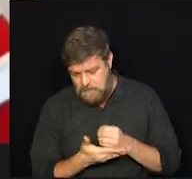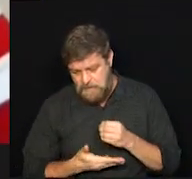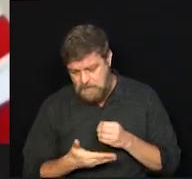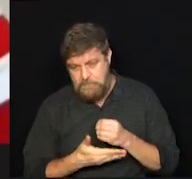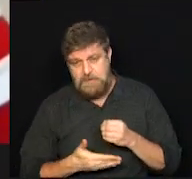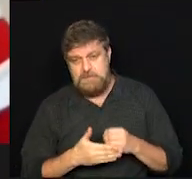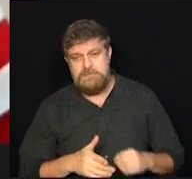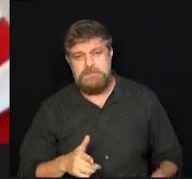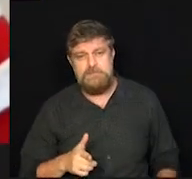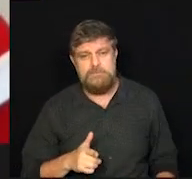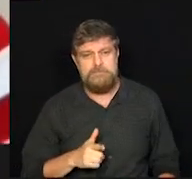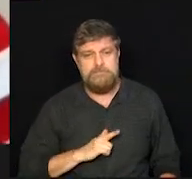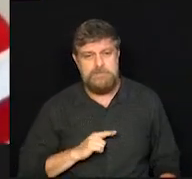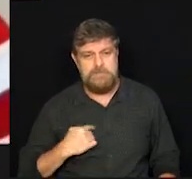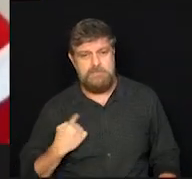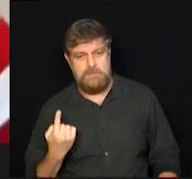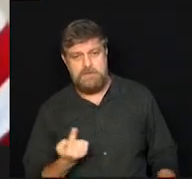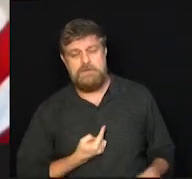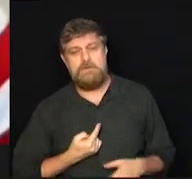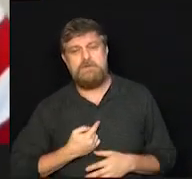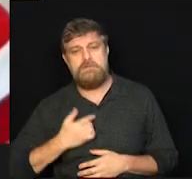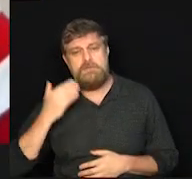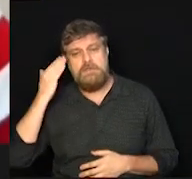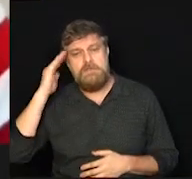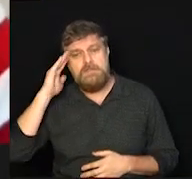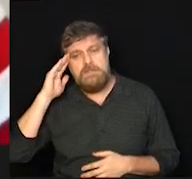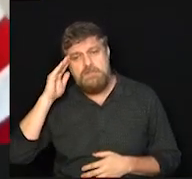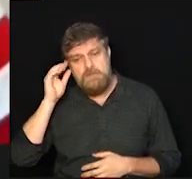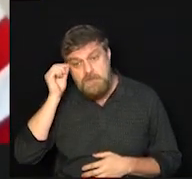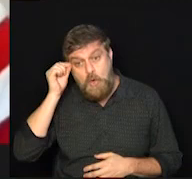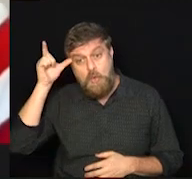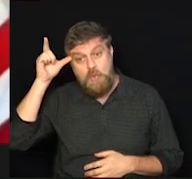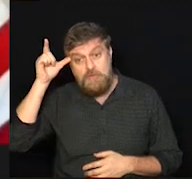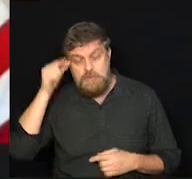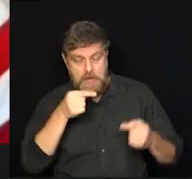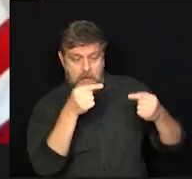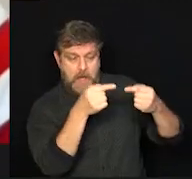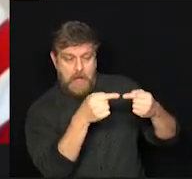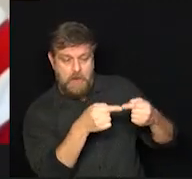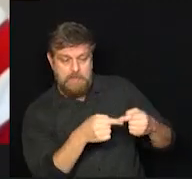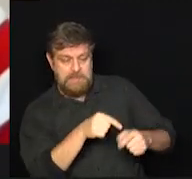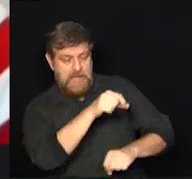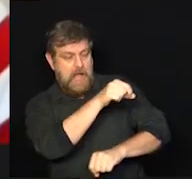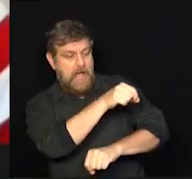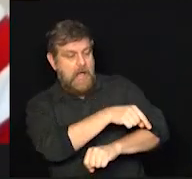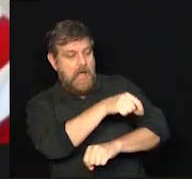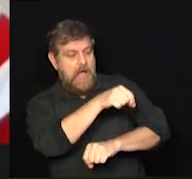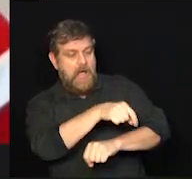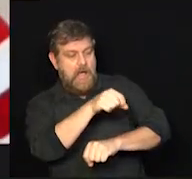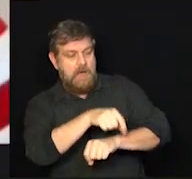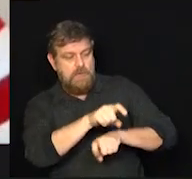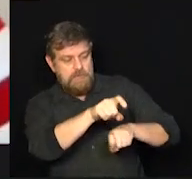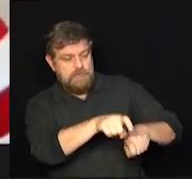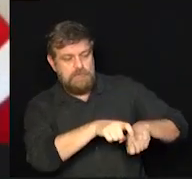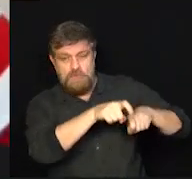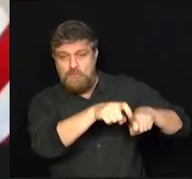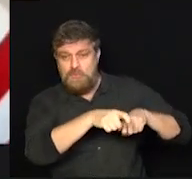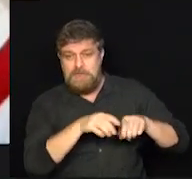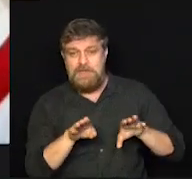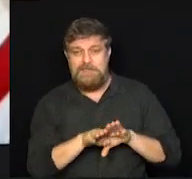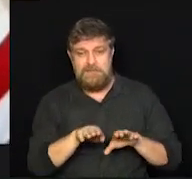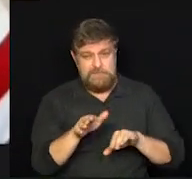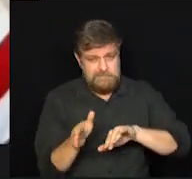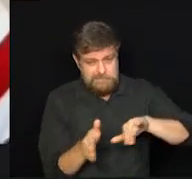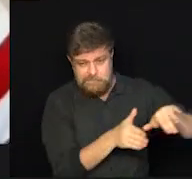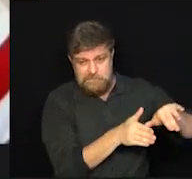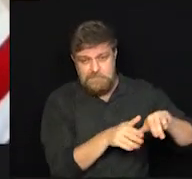nas eu sempre nós entendemos de Cultura está muito ligado ao processo de agricultura a questão da educação né